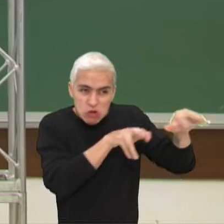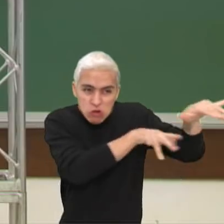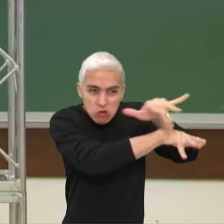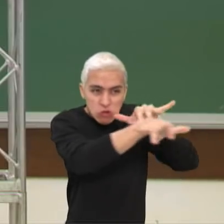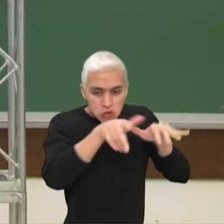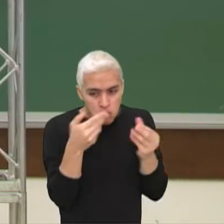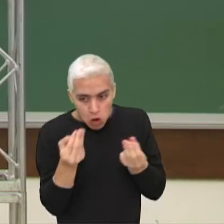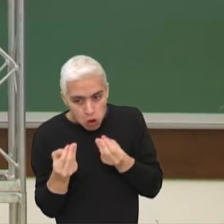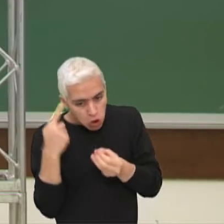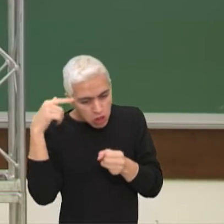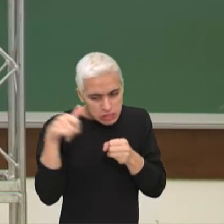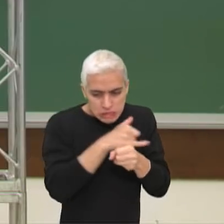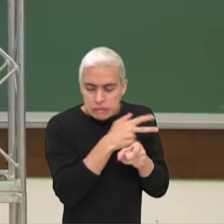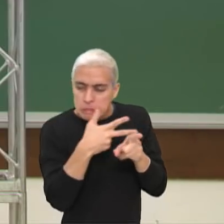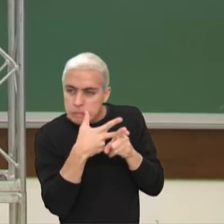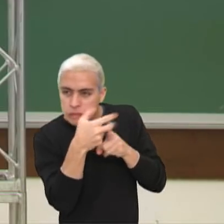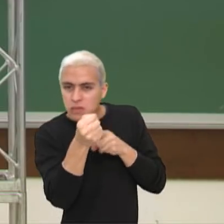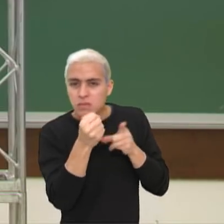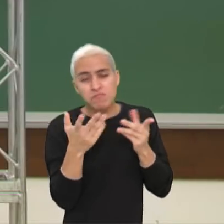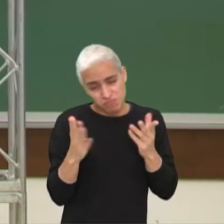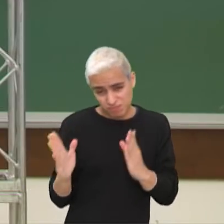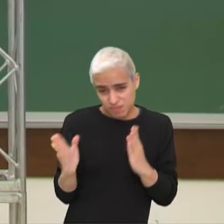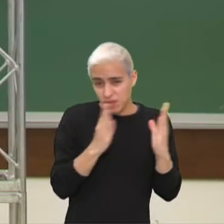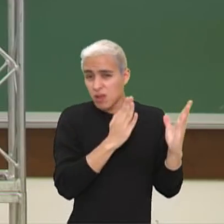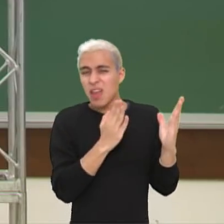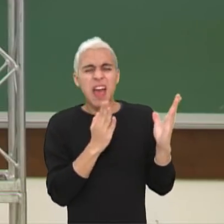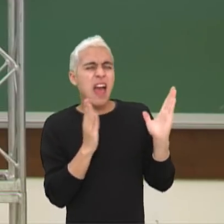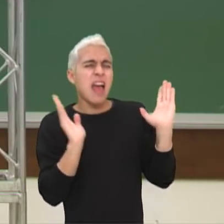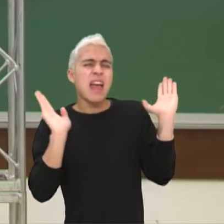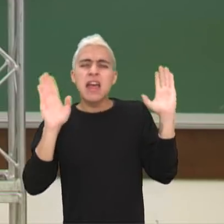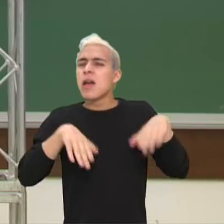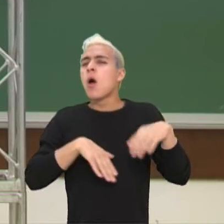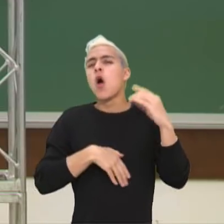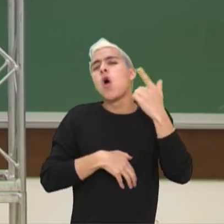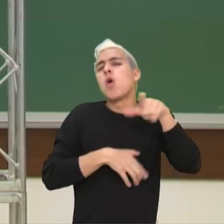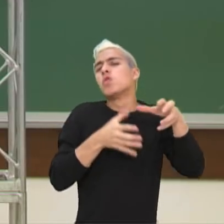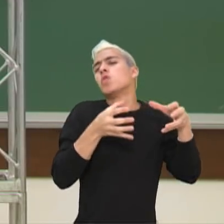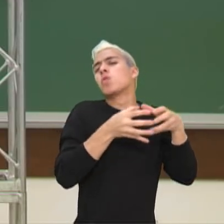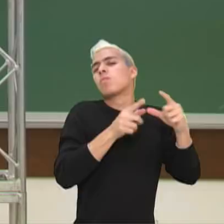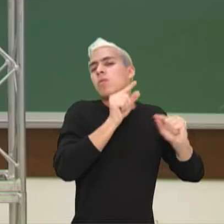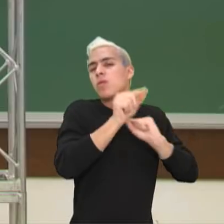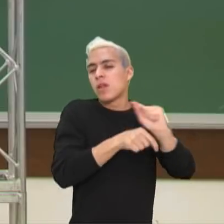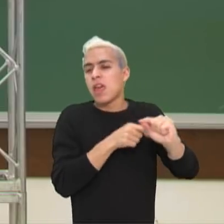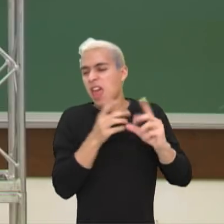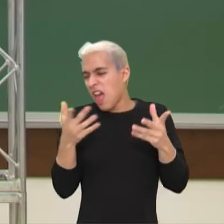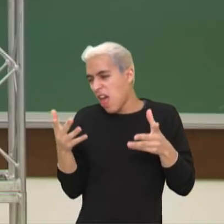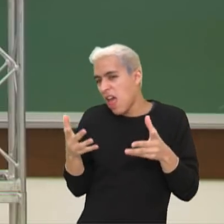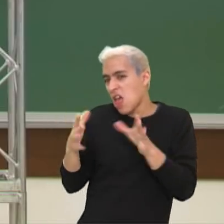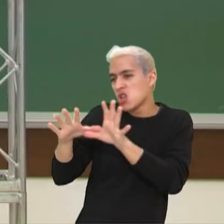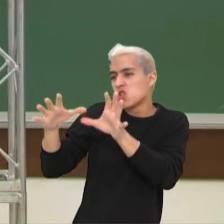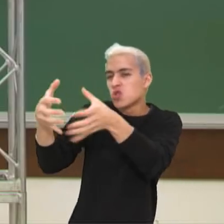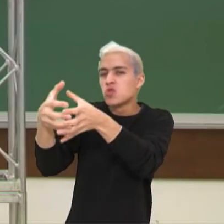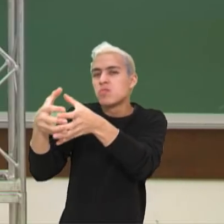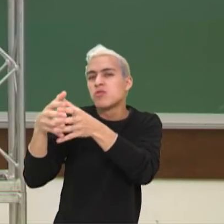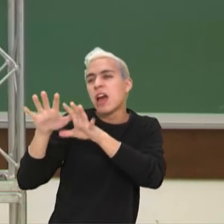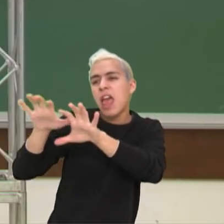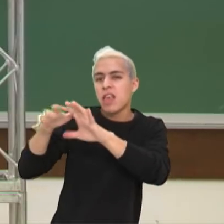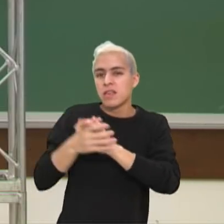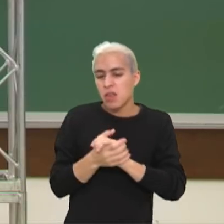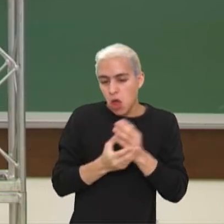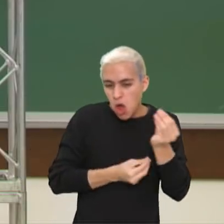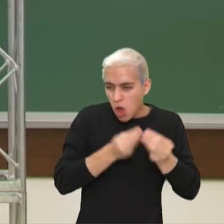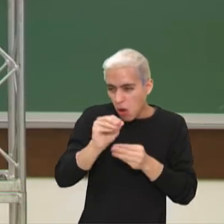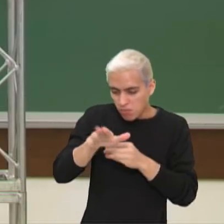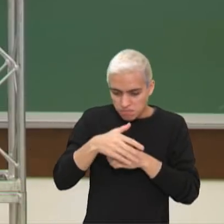impérios adversários, e outros apenas faziam uma representação. A gente teve uma batalha contra um império X, então como que